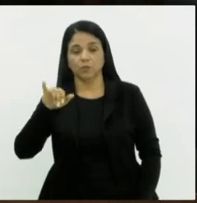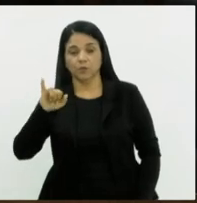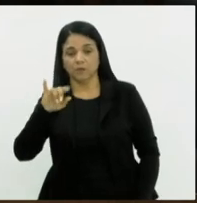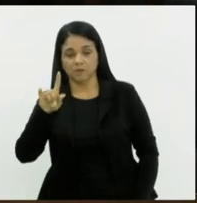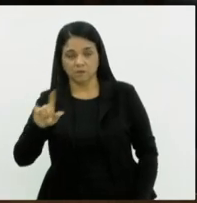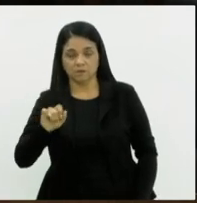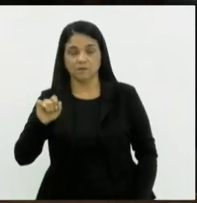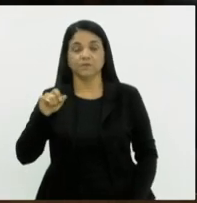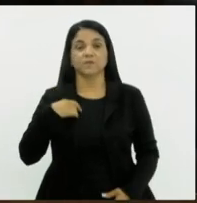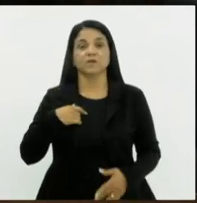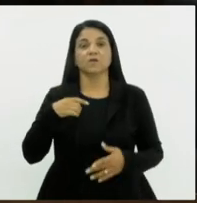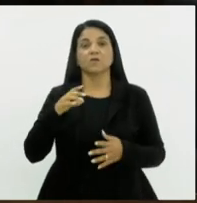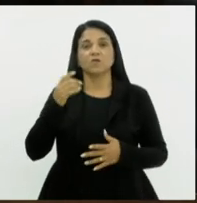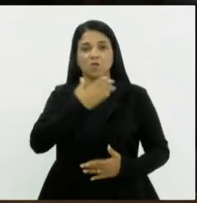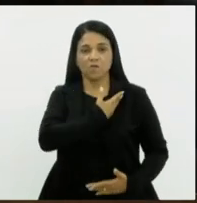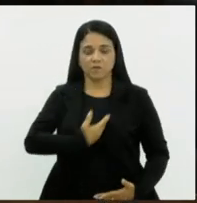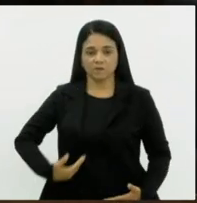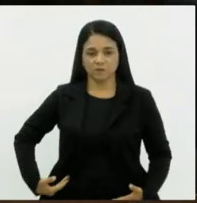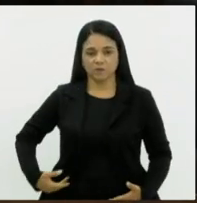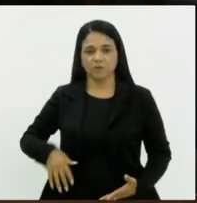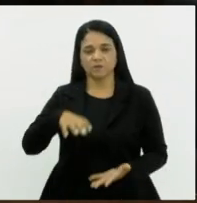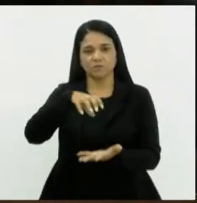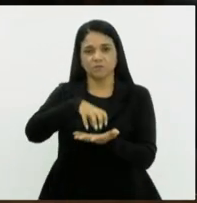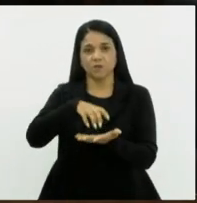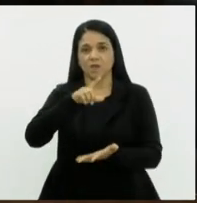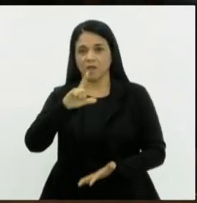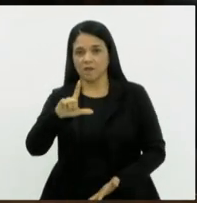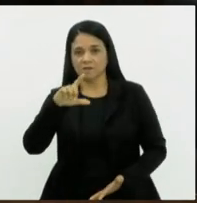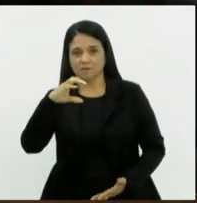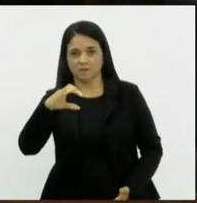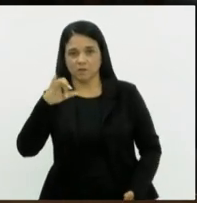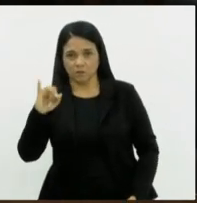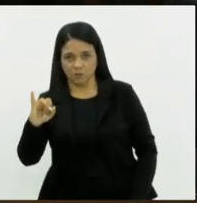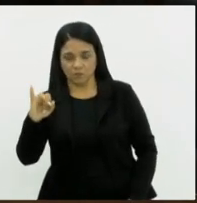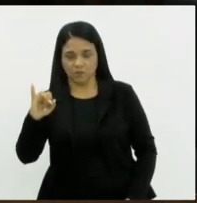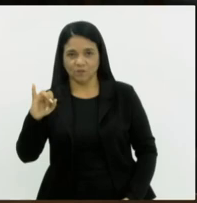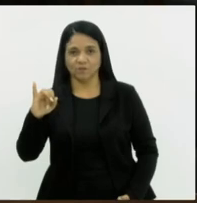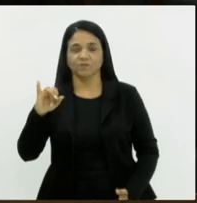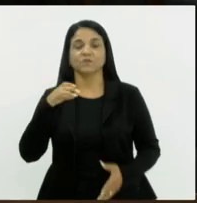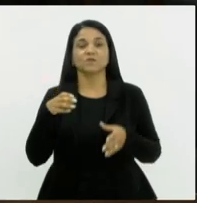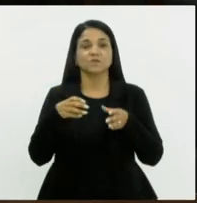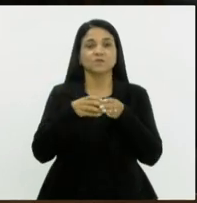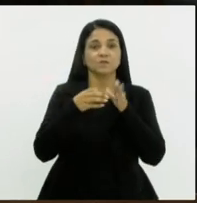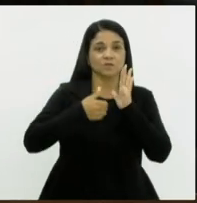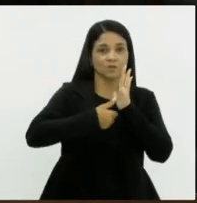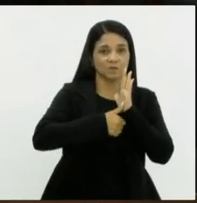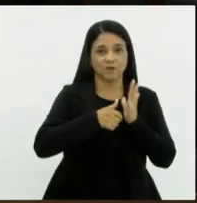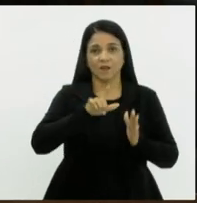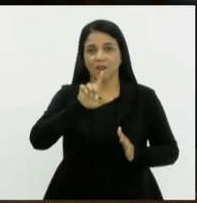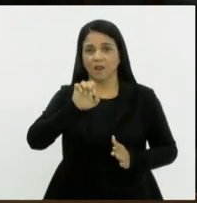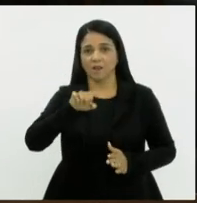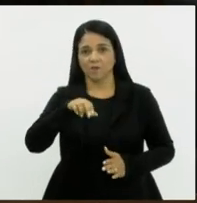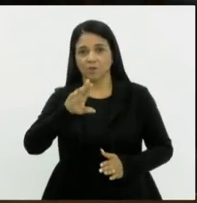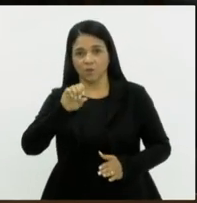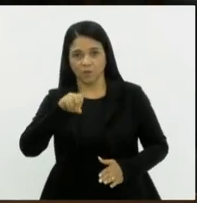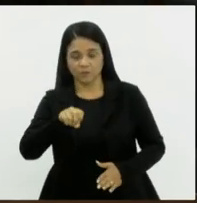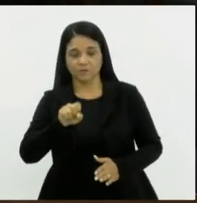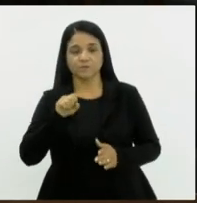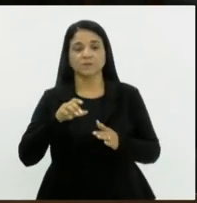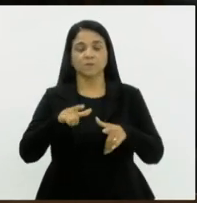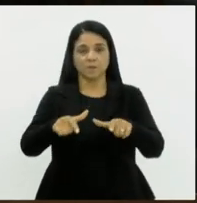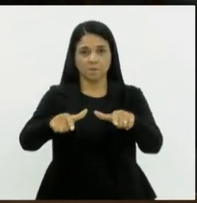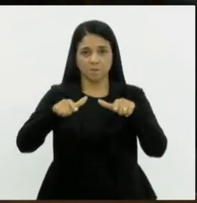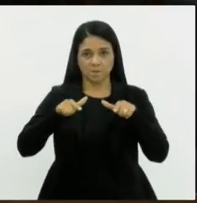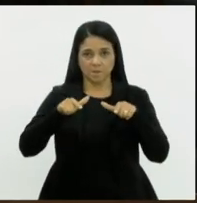Distrito LC1 do berço de leonismo do Brasil. E o título de Merimérito do Estado do Rio de Janeiro, a